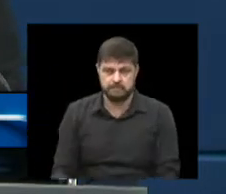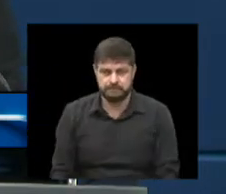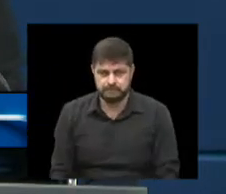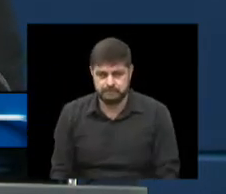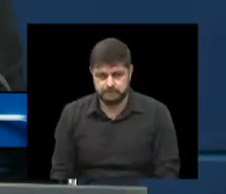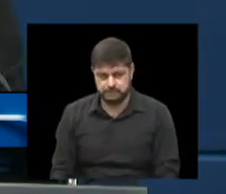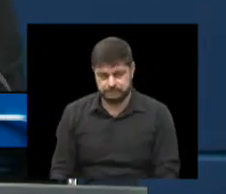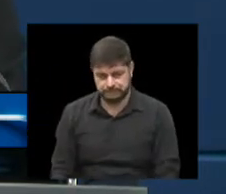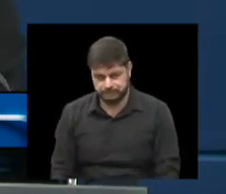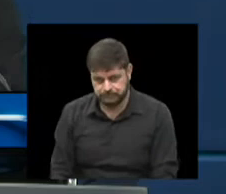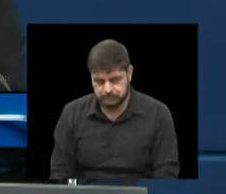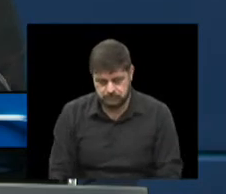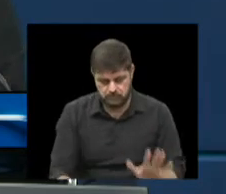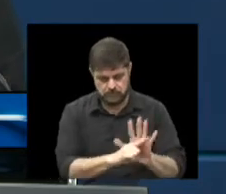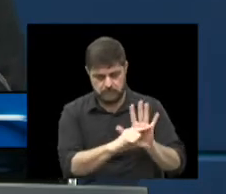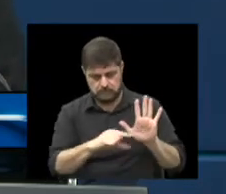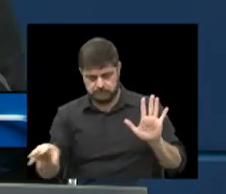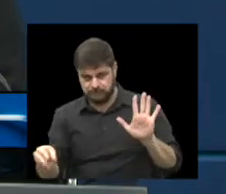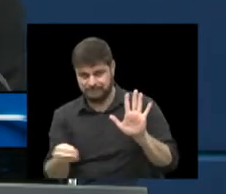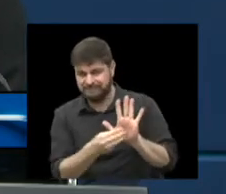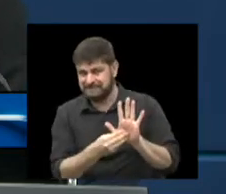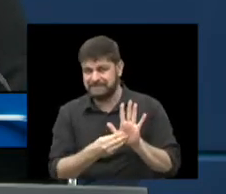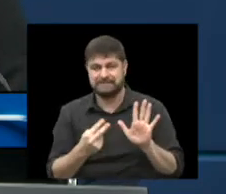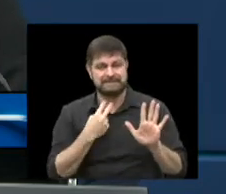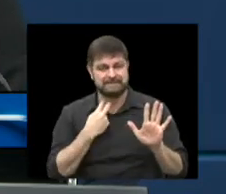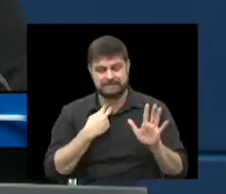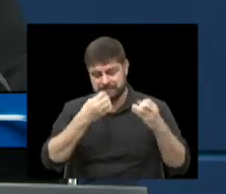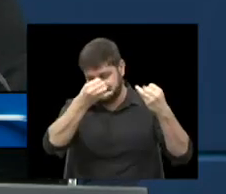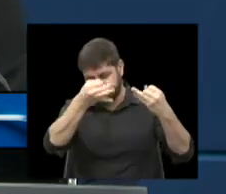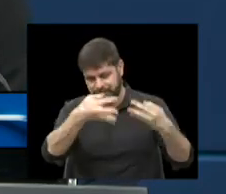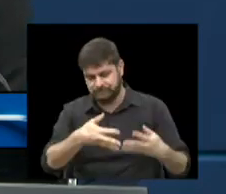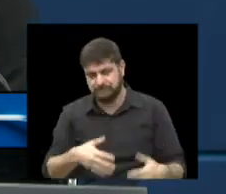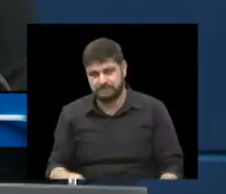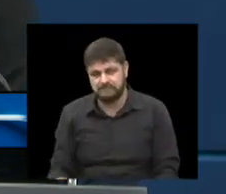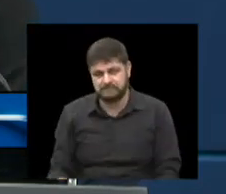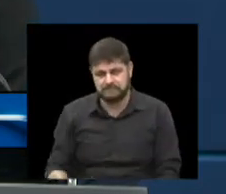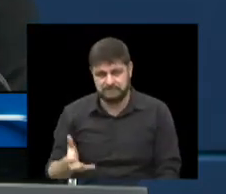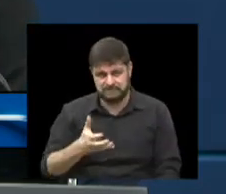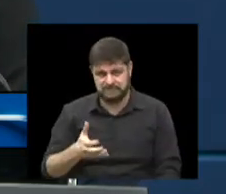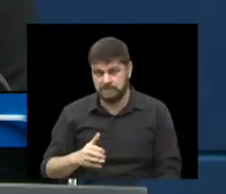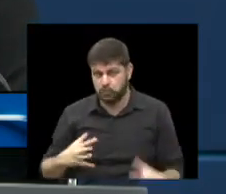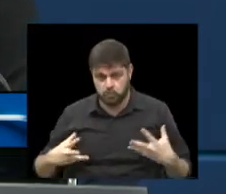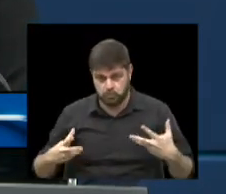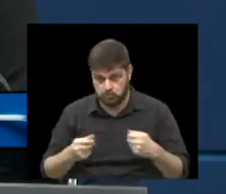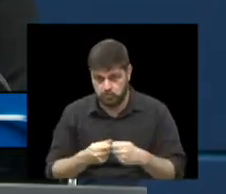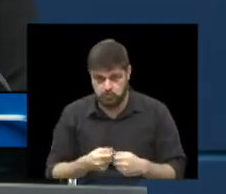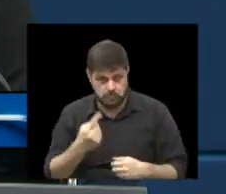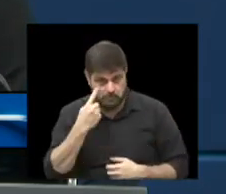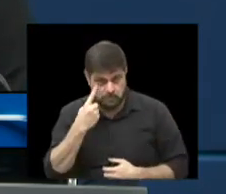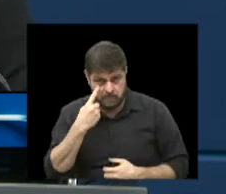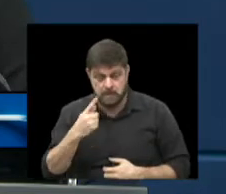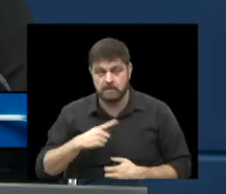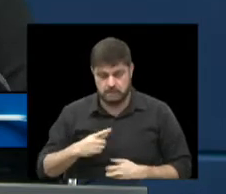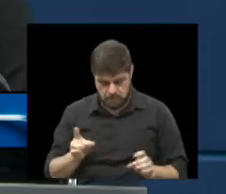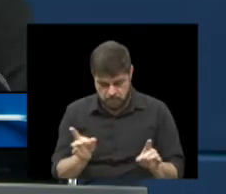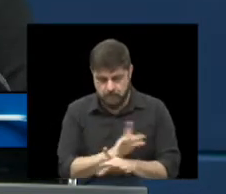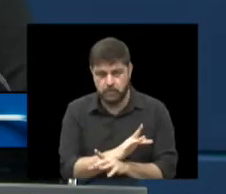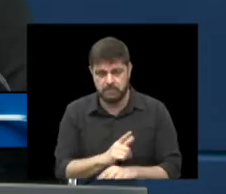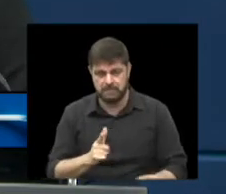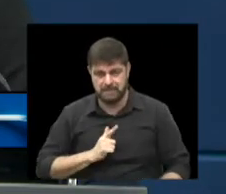Enfim, as emendas que eu protocolei não vai dar tempo de explanar uma por uma, mas estão disponíveis, e eu acredito que é o momento da